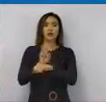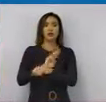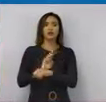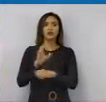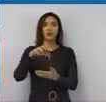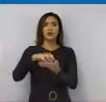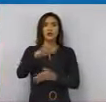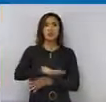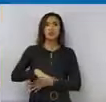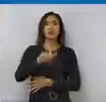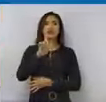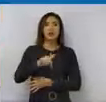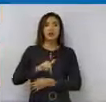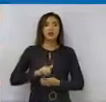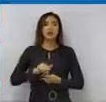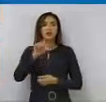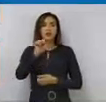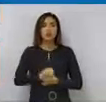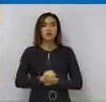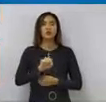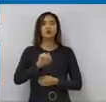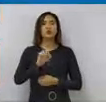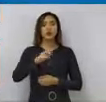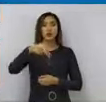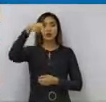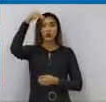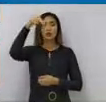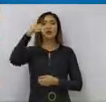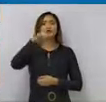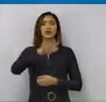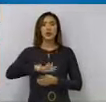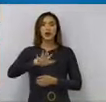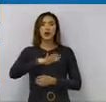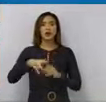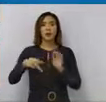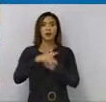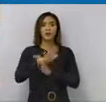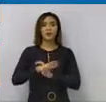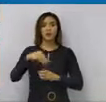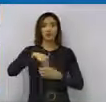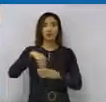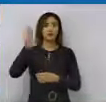que será Unisul e Uninorte, que compreende a área de Belém.